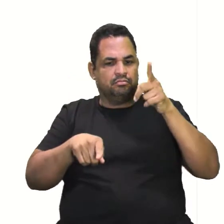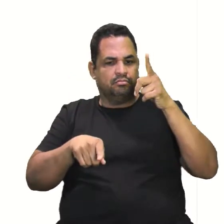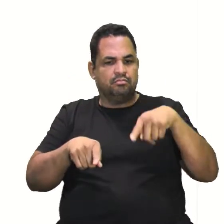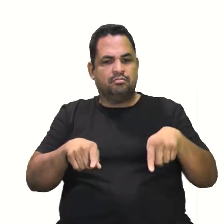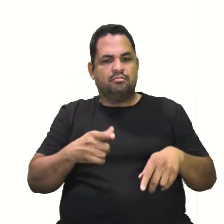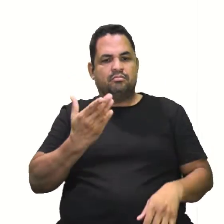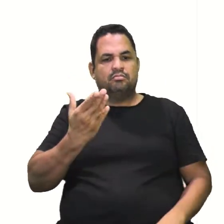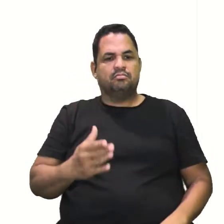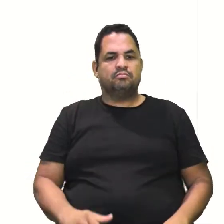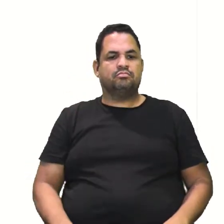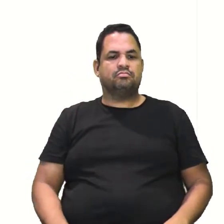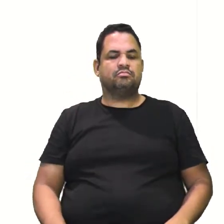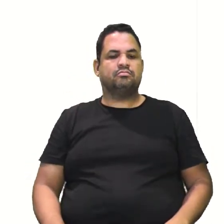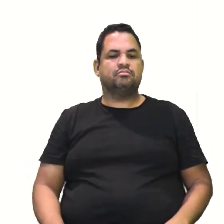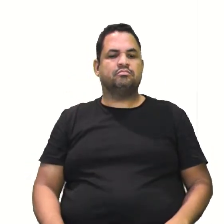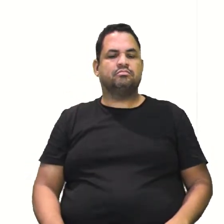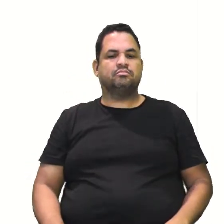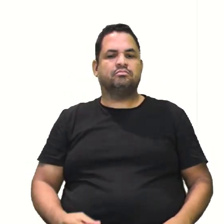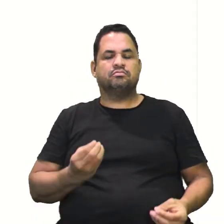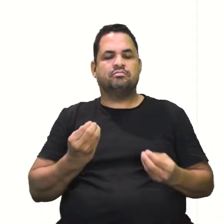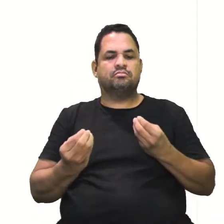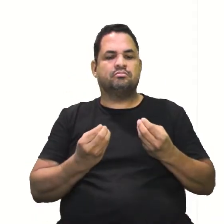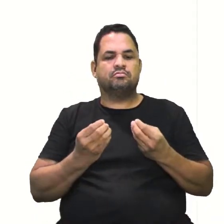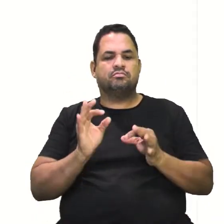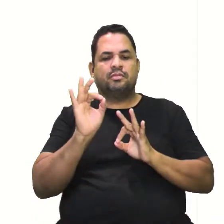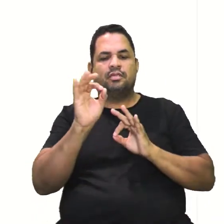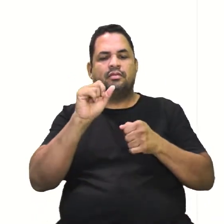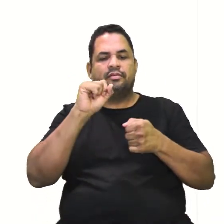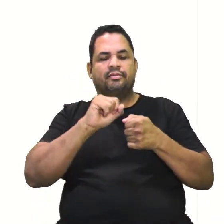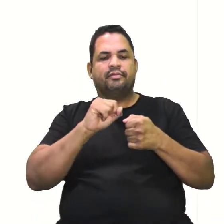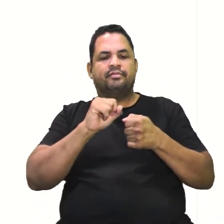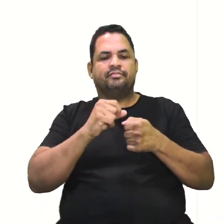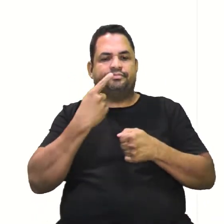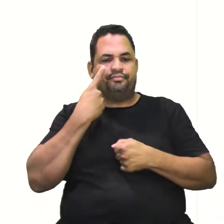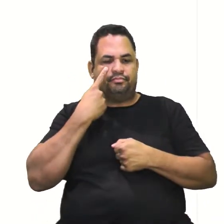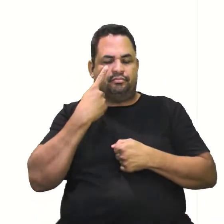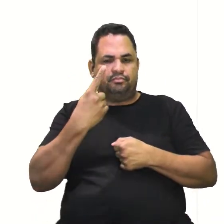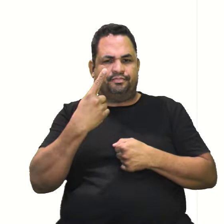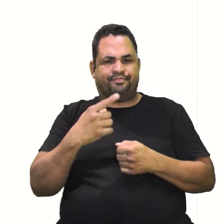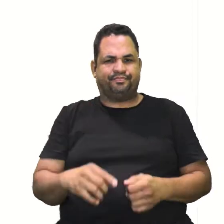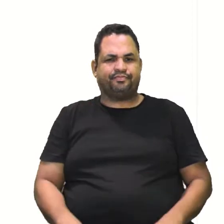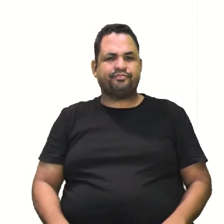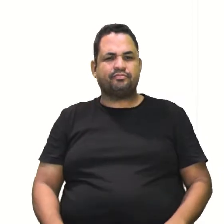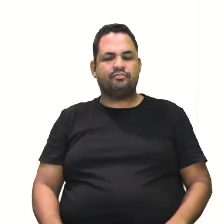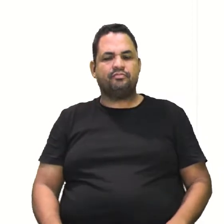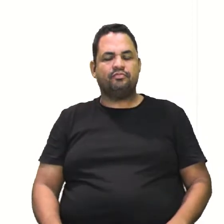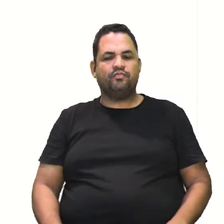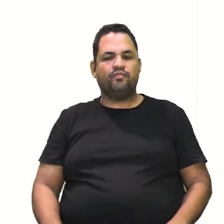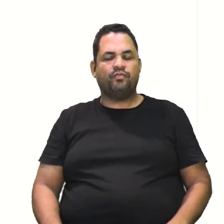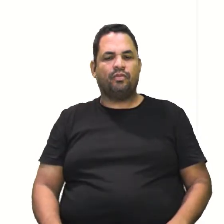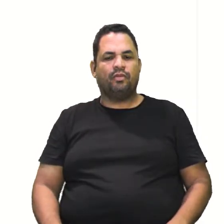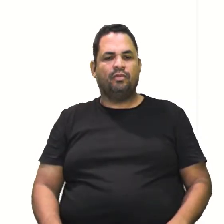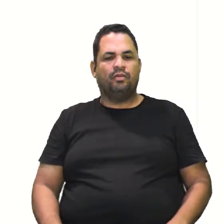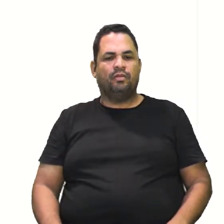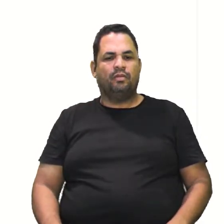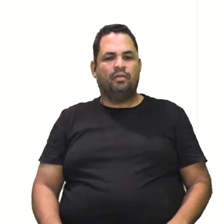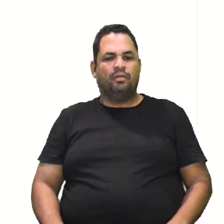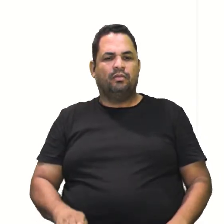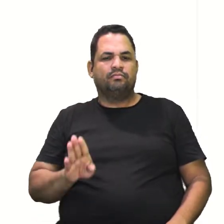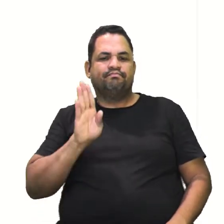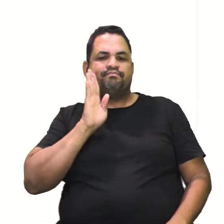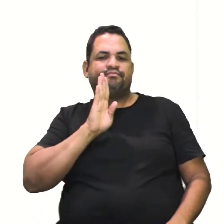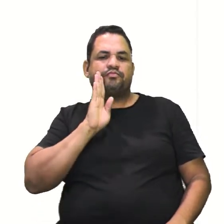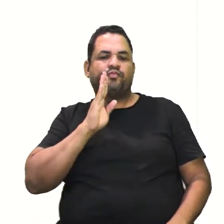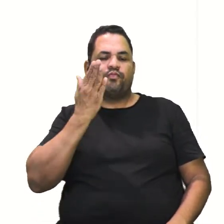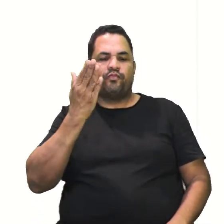gente vai mostrar um GIF para vocês verem como que isso é construído, olha aí. Observe a construção. Que legal,